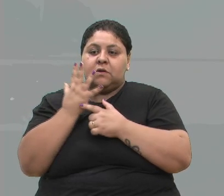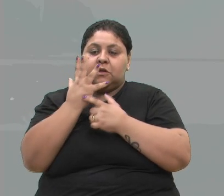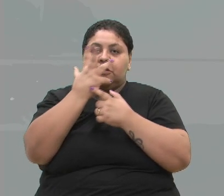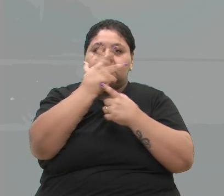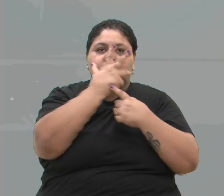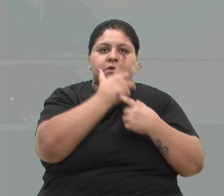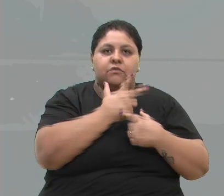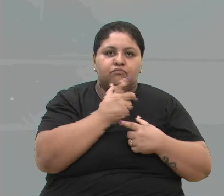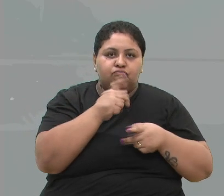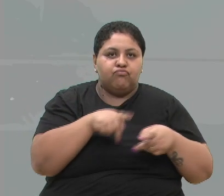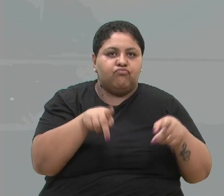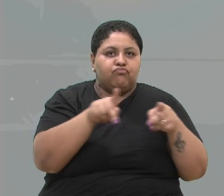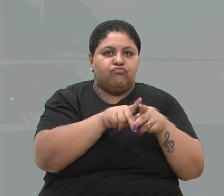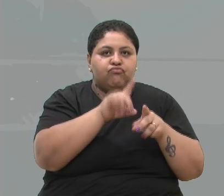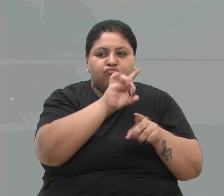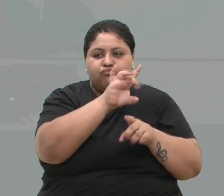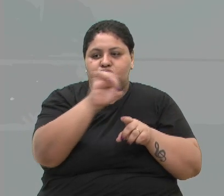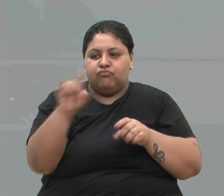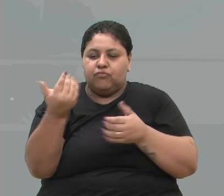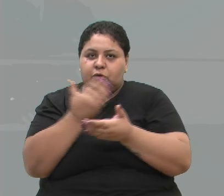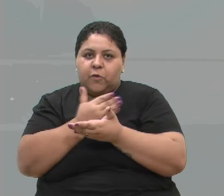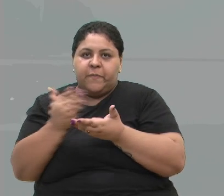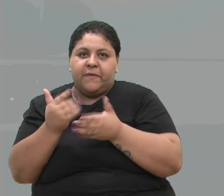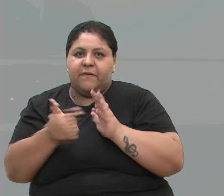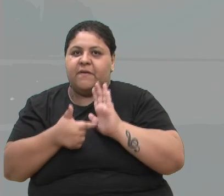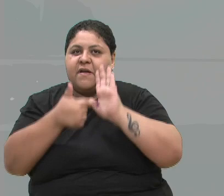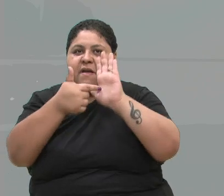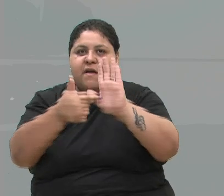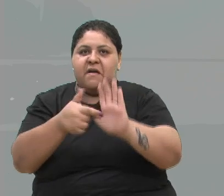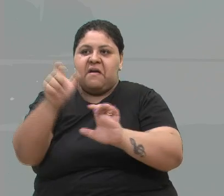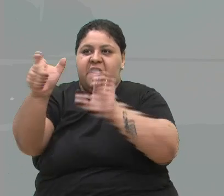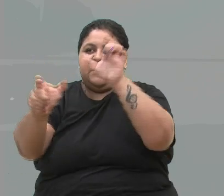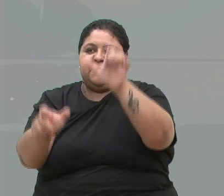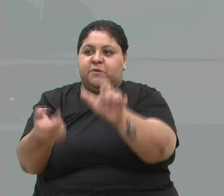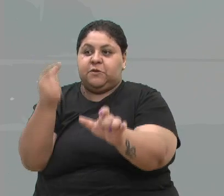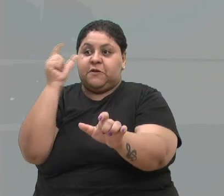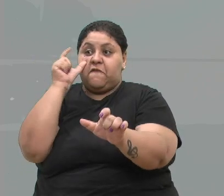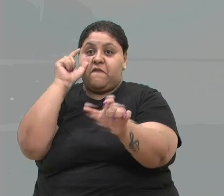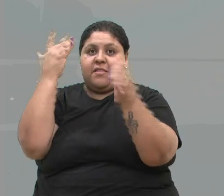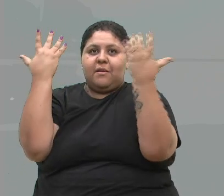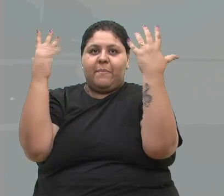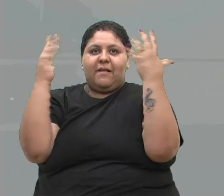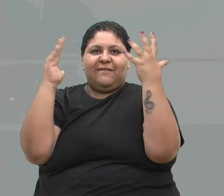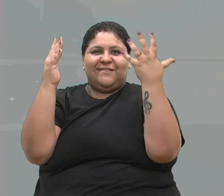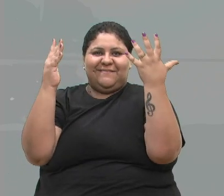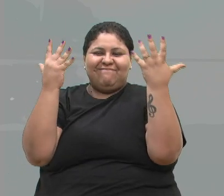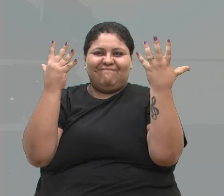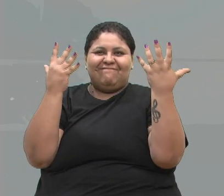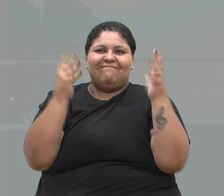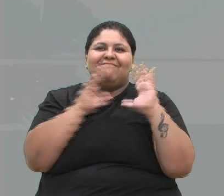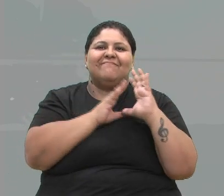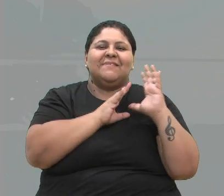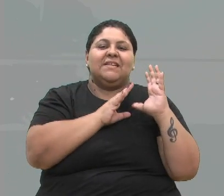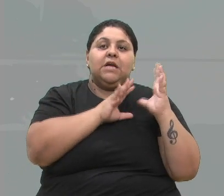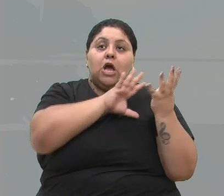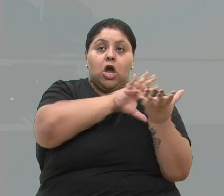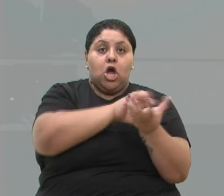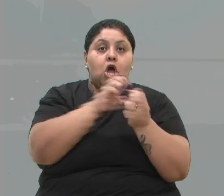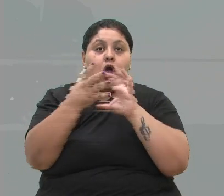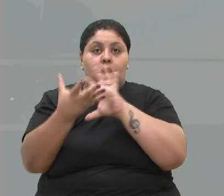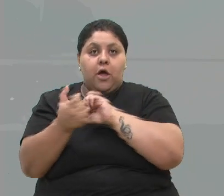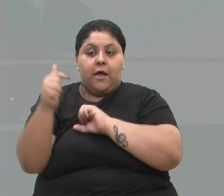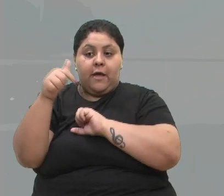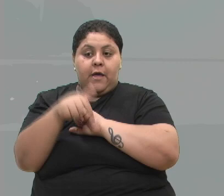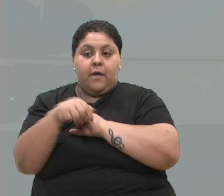povo, a cada um que entrava no palco, o povo aplaudia. Então, a Feira de Artesanato aqui da